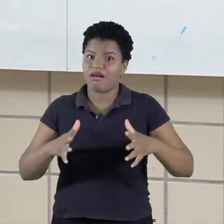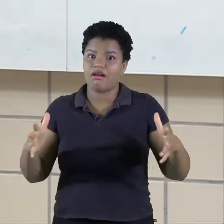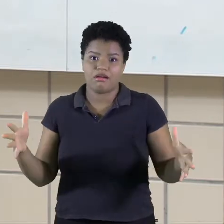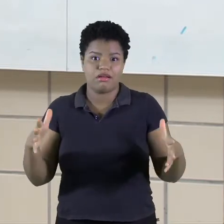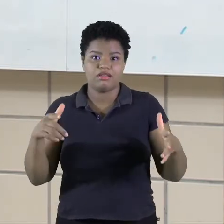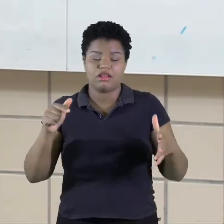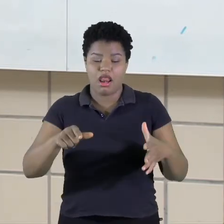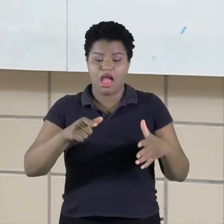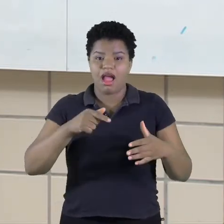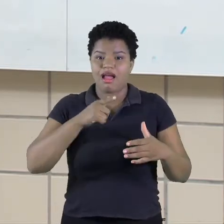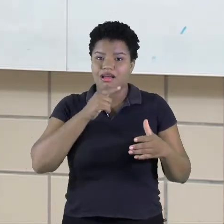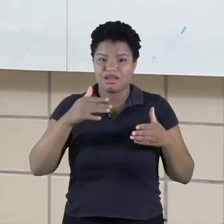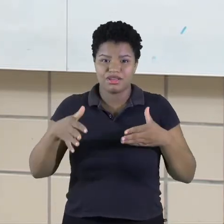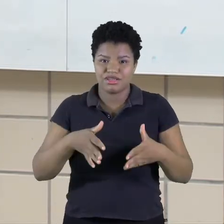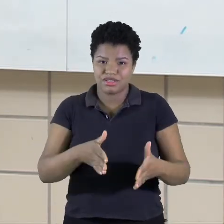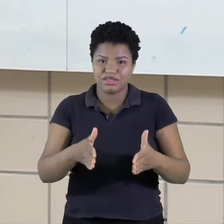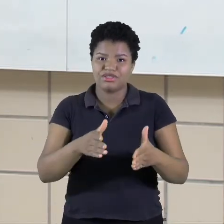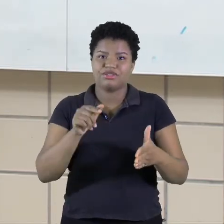é mais